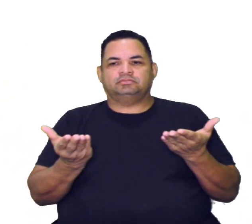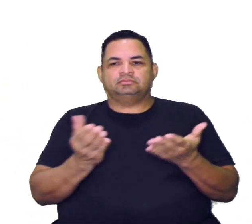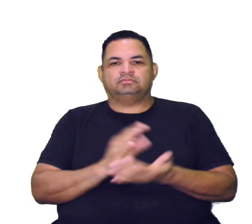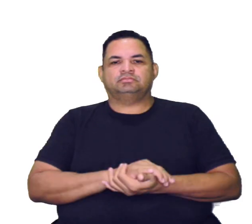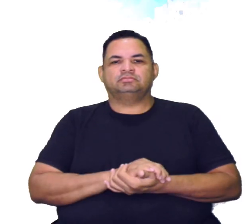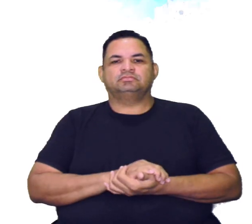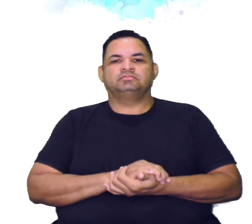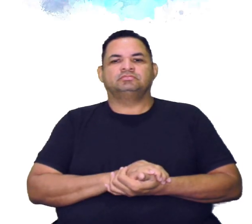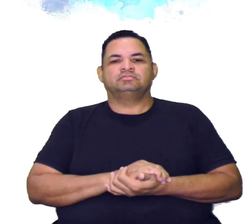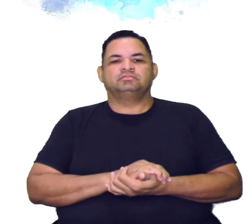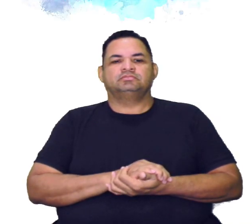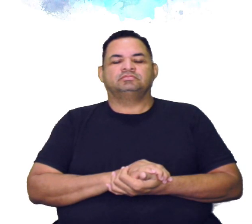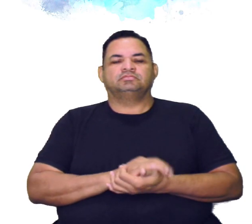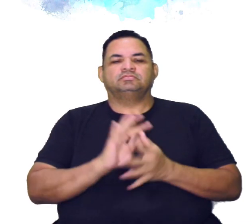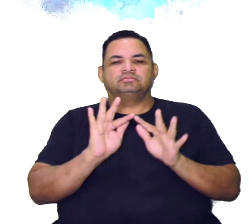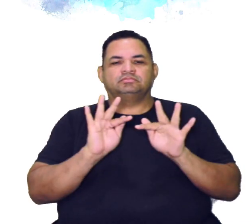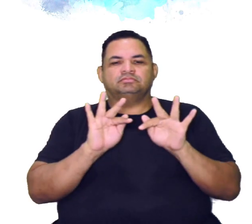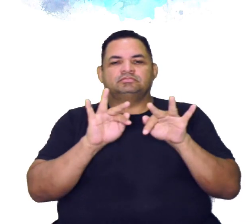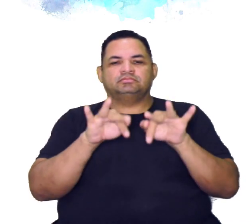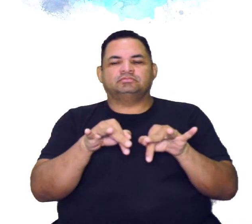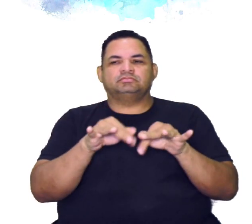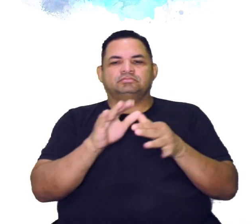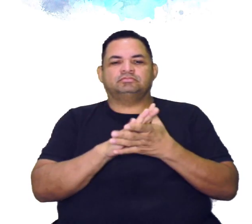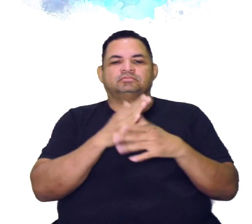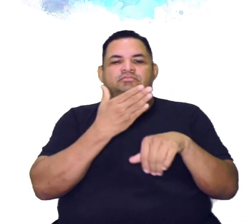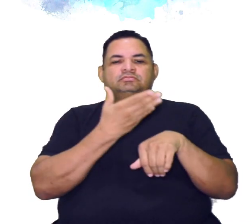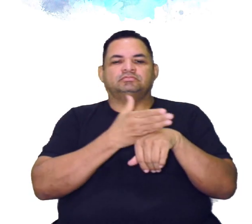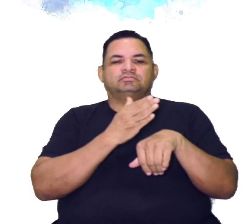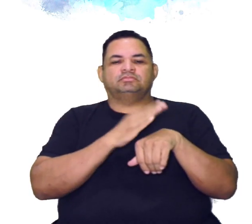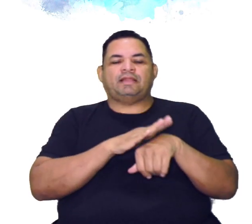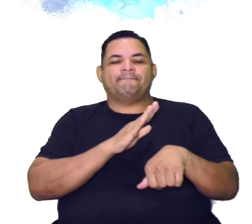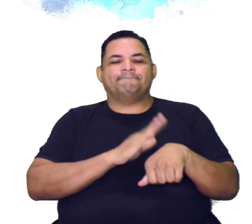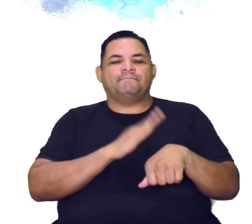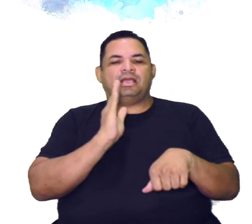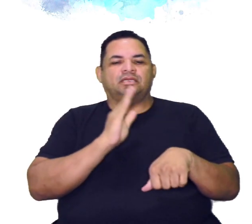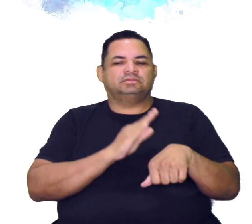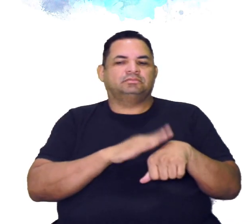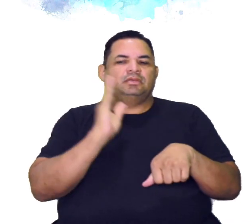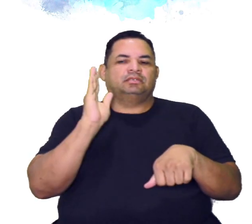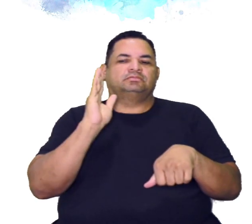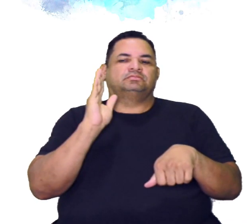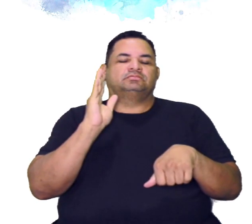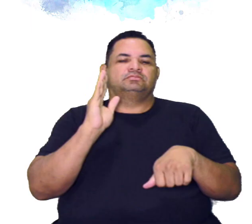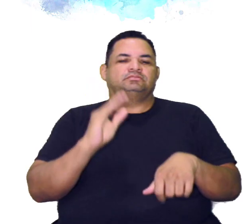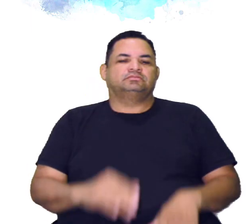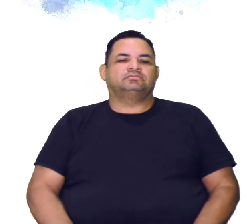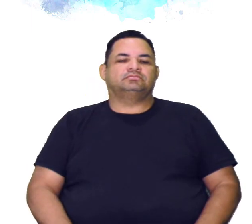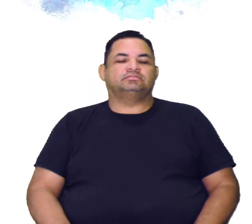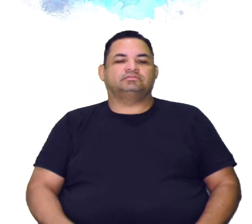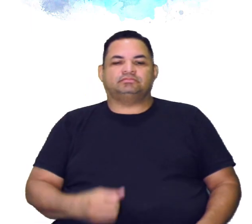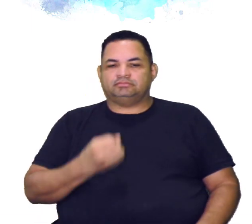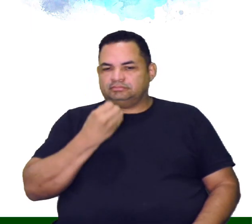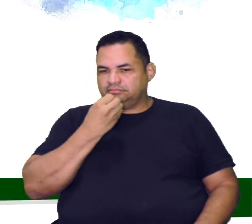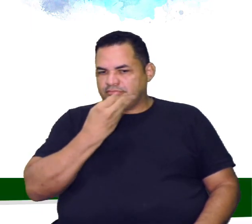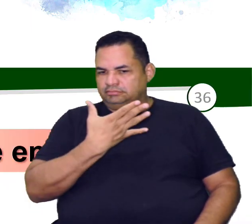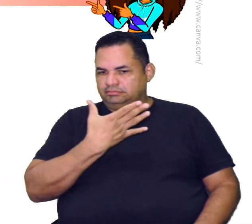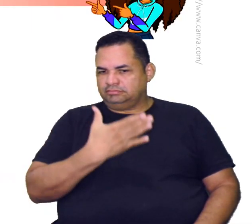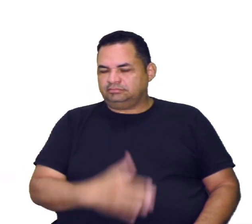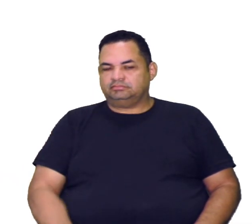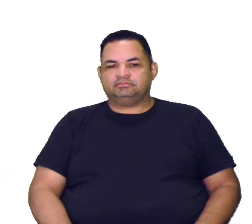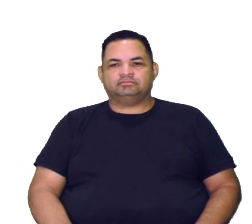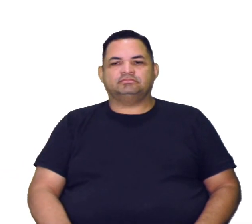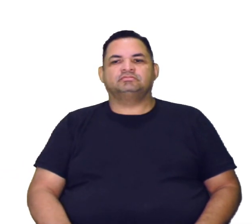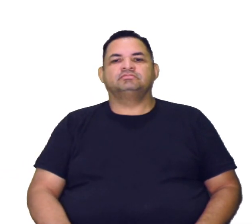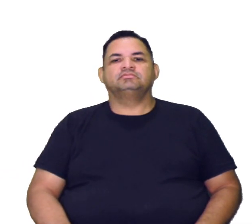nosso momento aí, final, do exercite-se mais, mais e mais. Tudo bem? O que tem